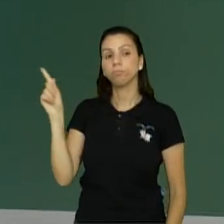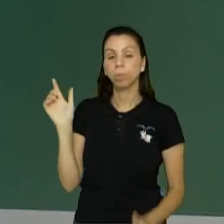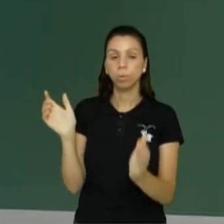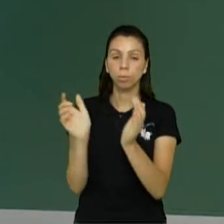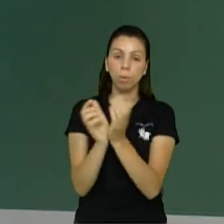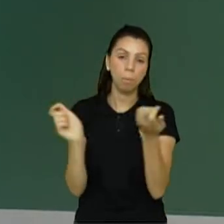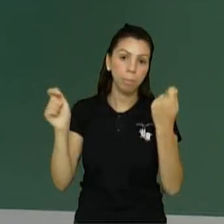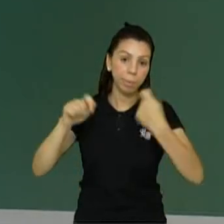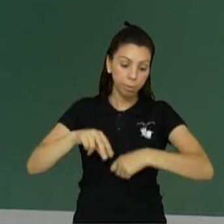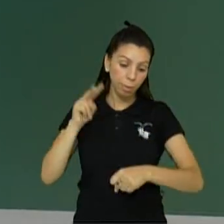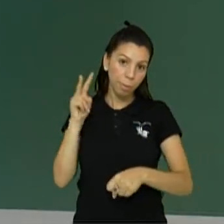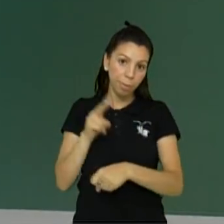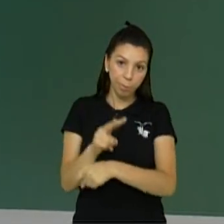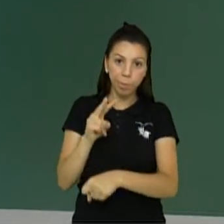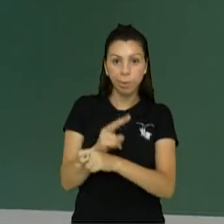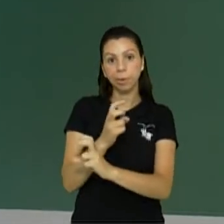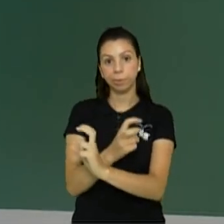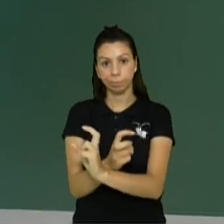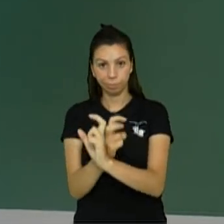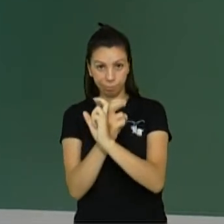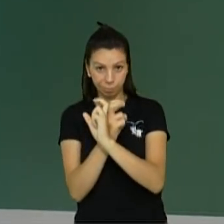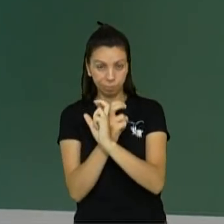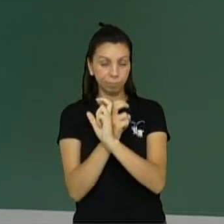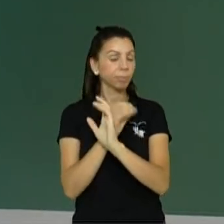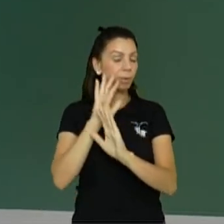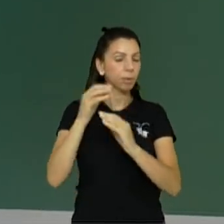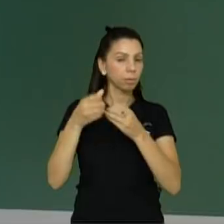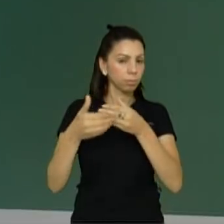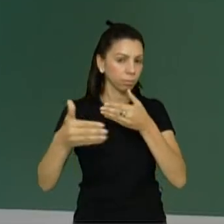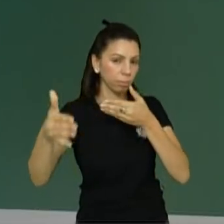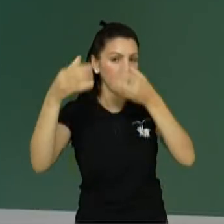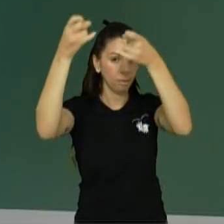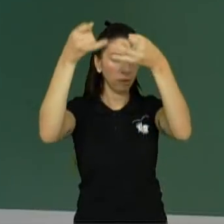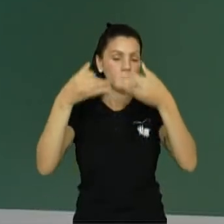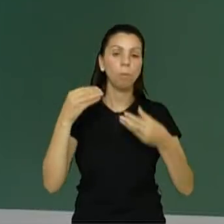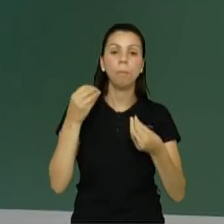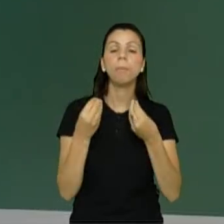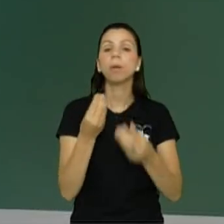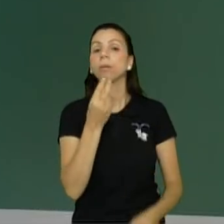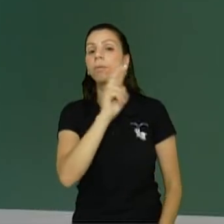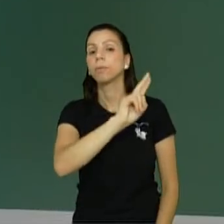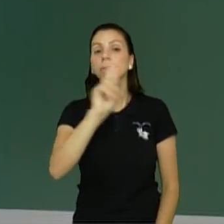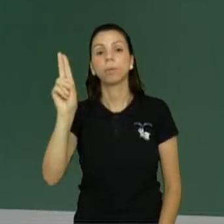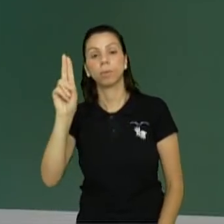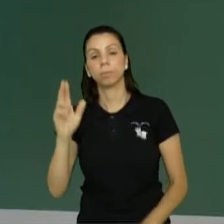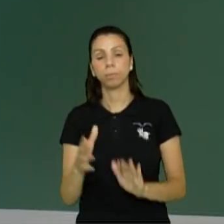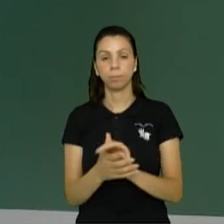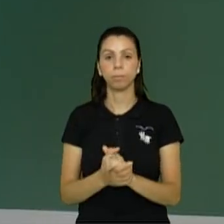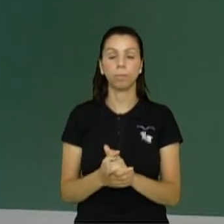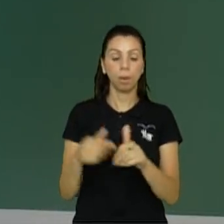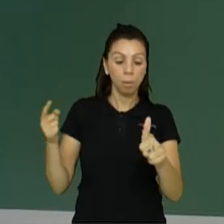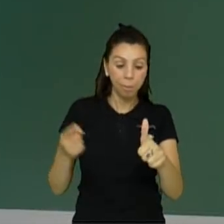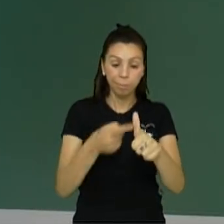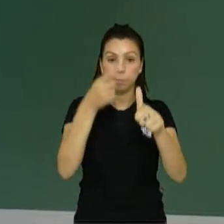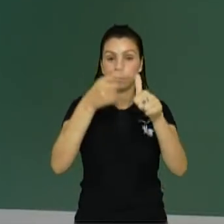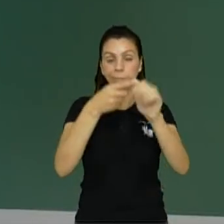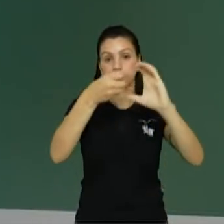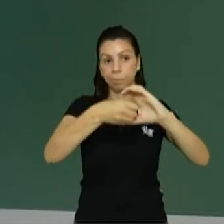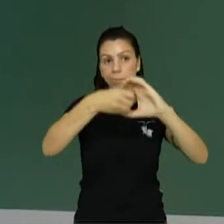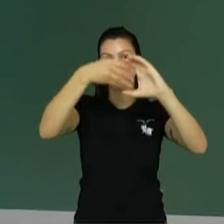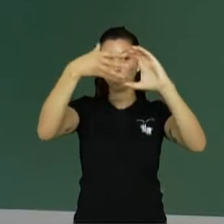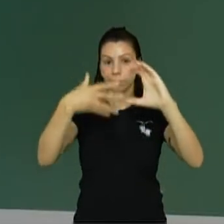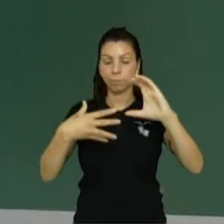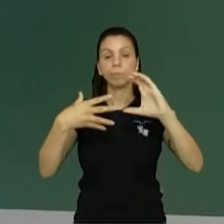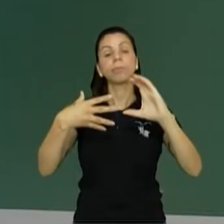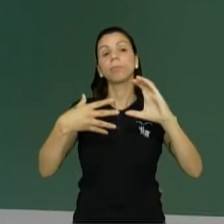uma manutenção desse esqueleto, que a gente já vai entender como se chama essa manutenção. Mas a primeira característica desse grupo